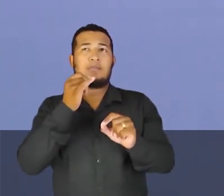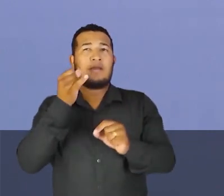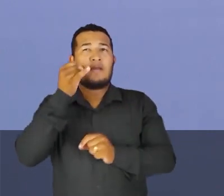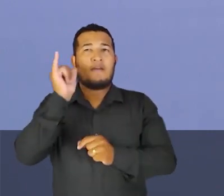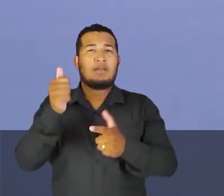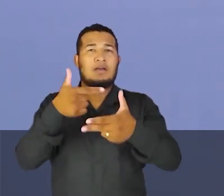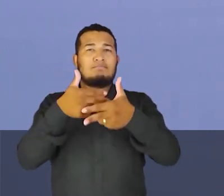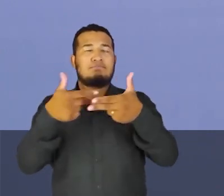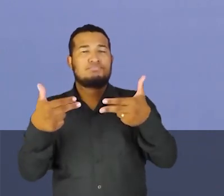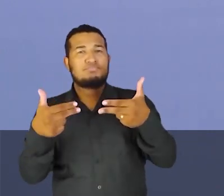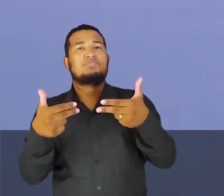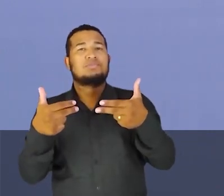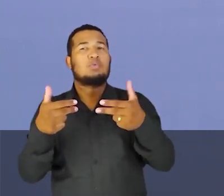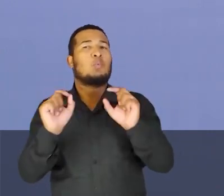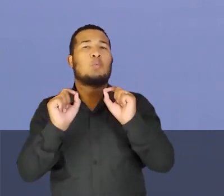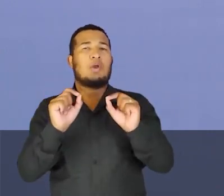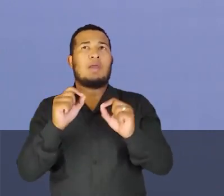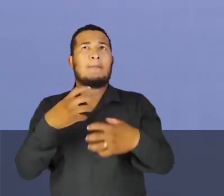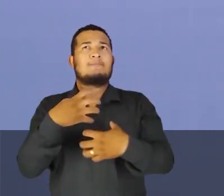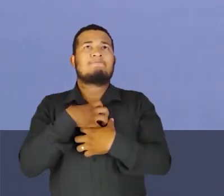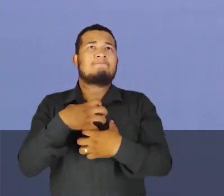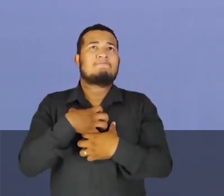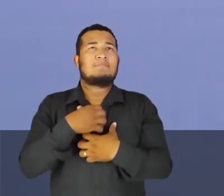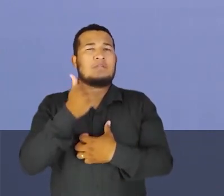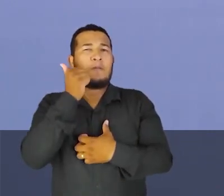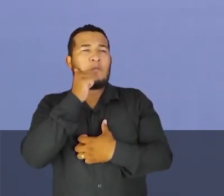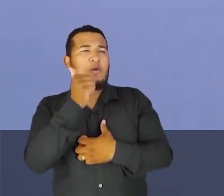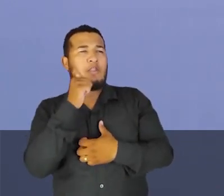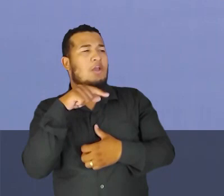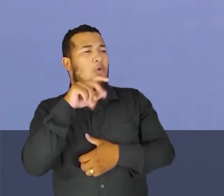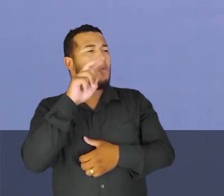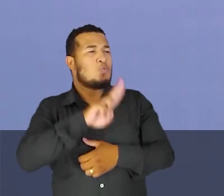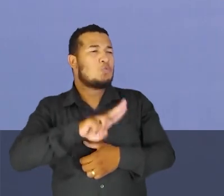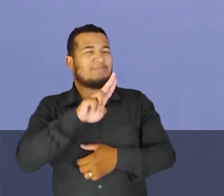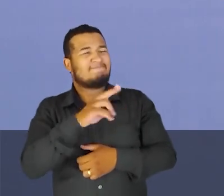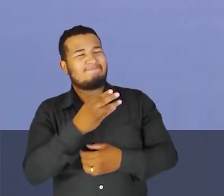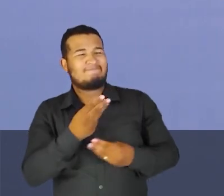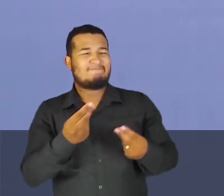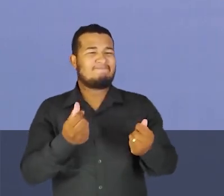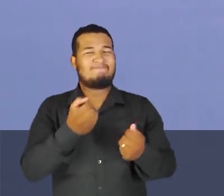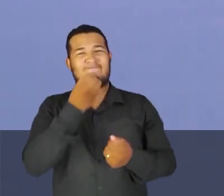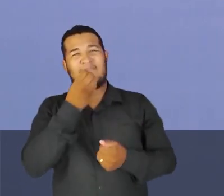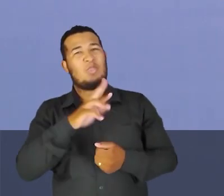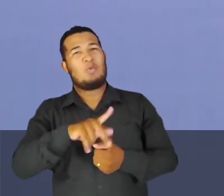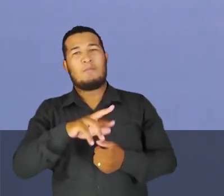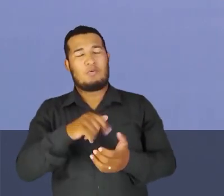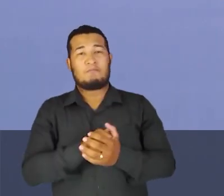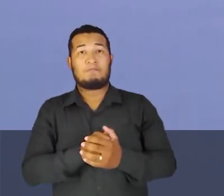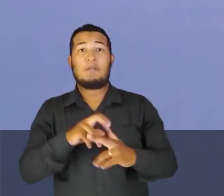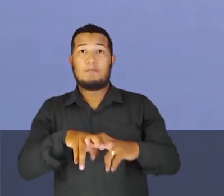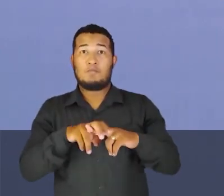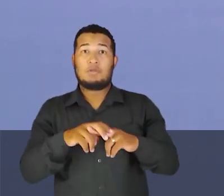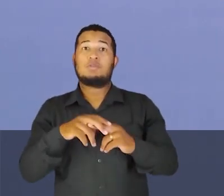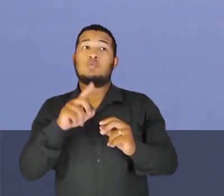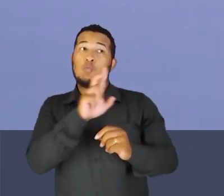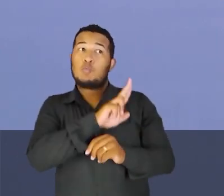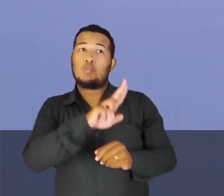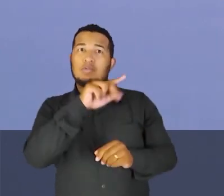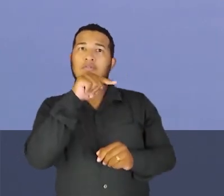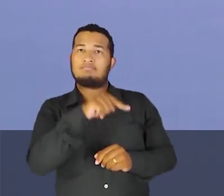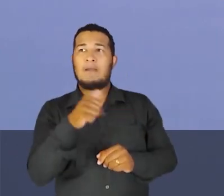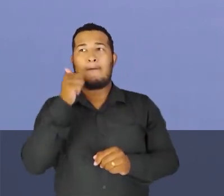uma forma agradável da mulher na hora de utilizar esse método contraceptivo. Então é por isso que a utilização da